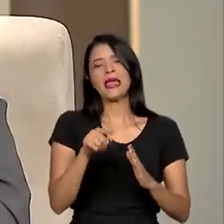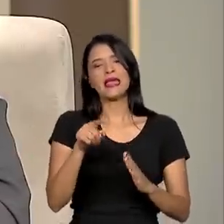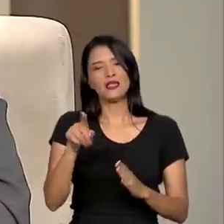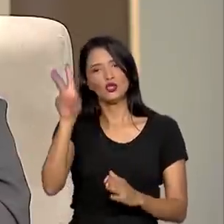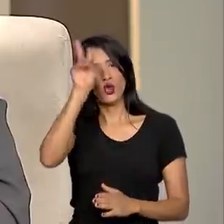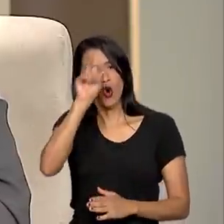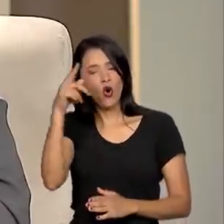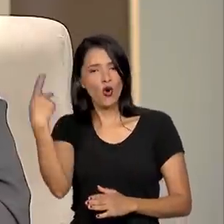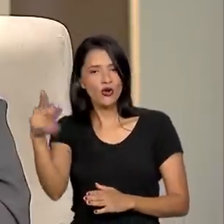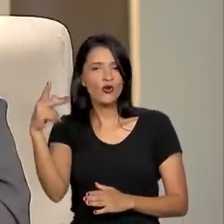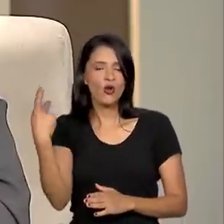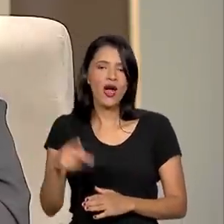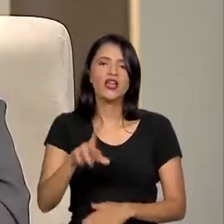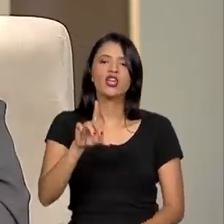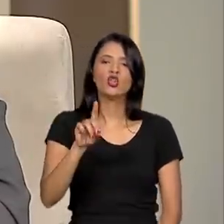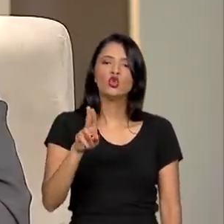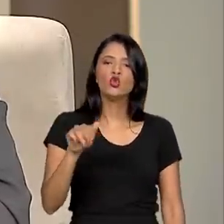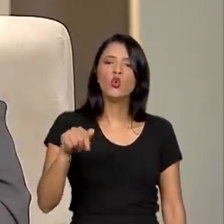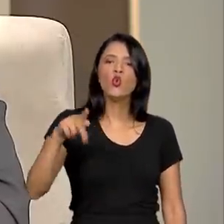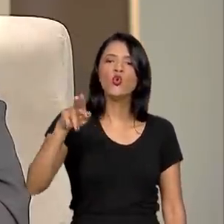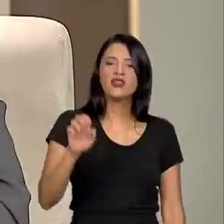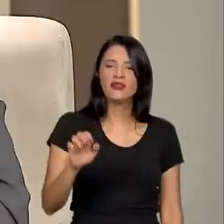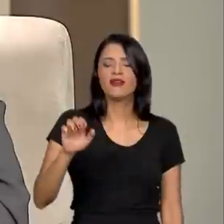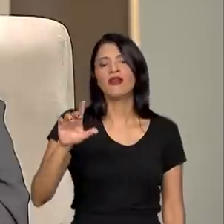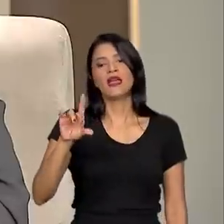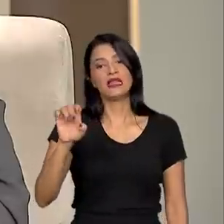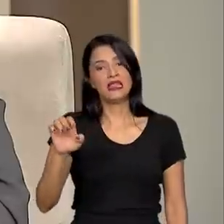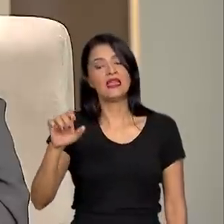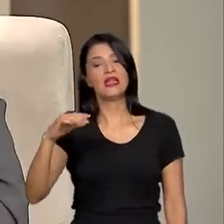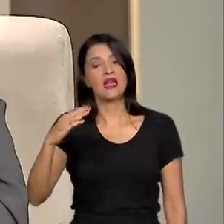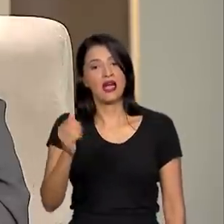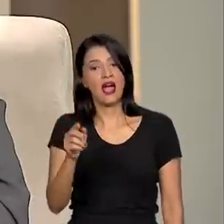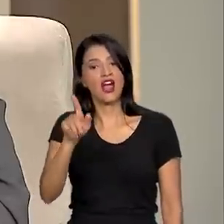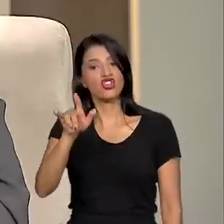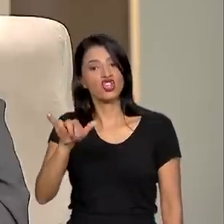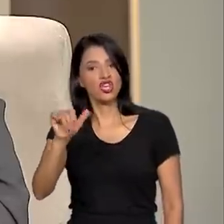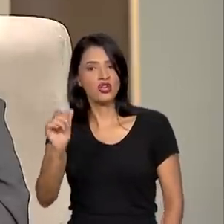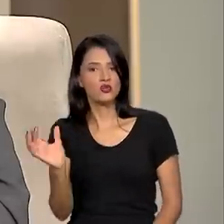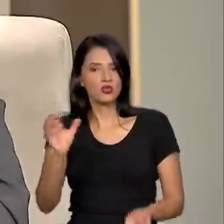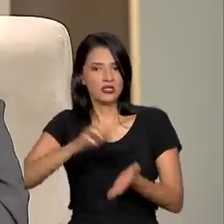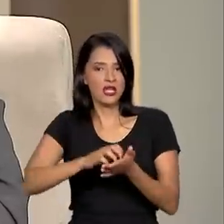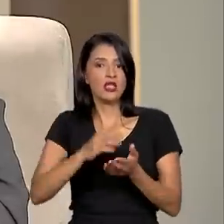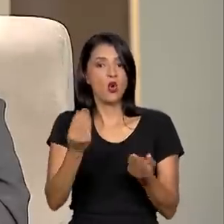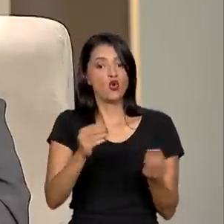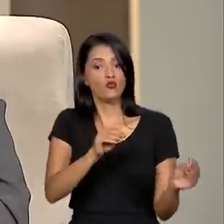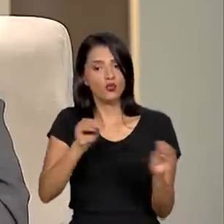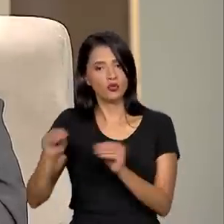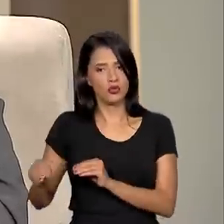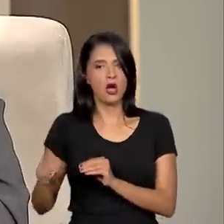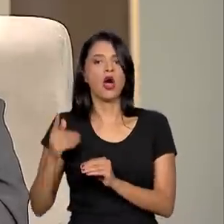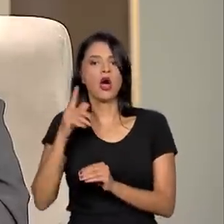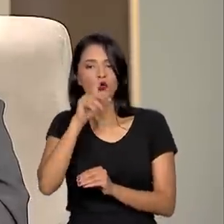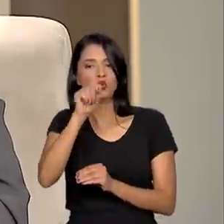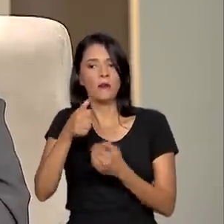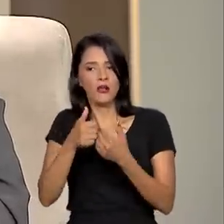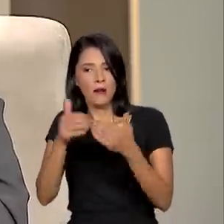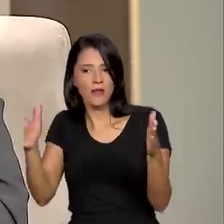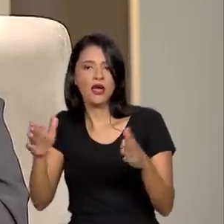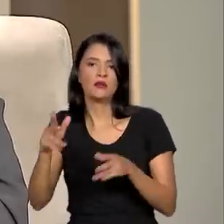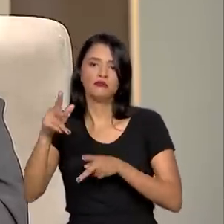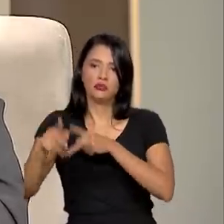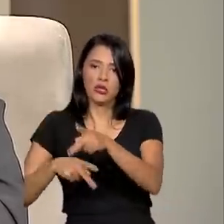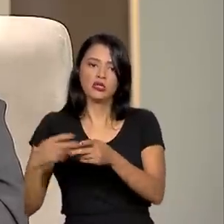de Caxias, no centro. Ela foi deslocada, hoje está no Forte de Copacabana, mais aberta para a população, com